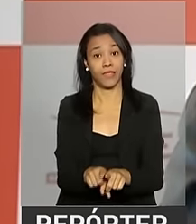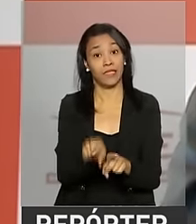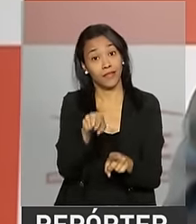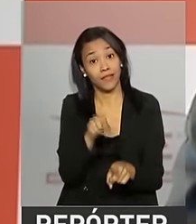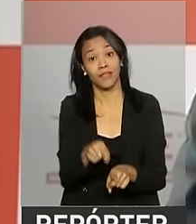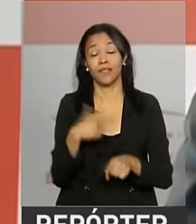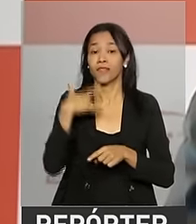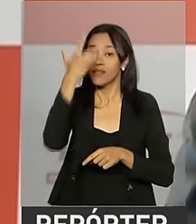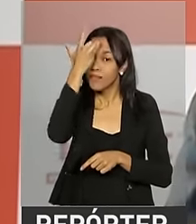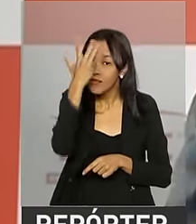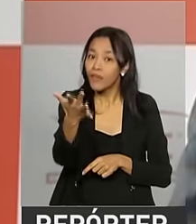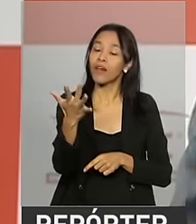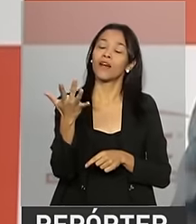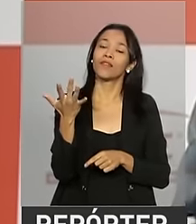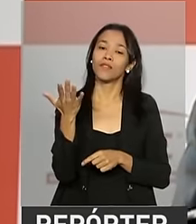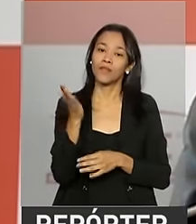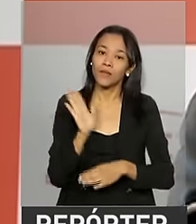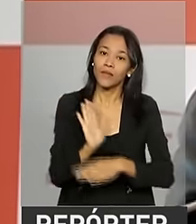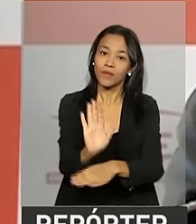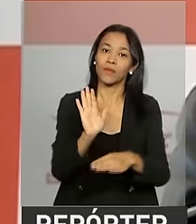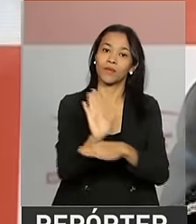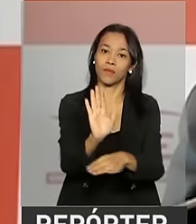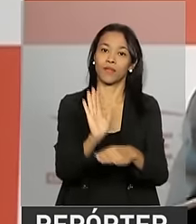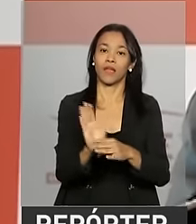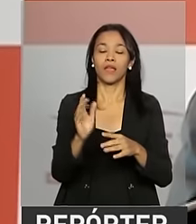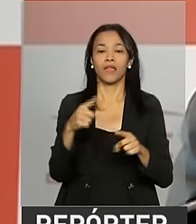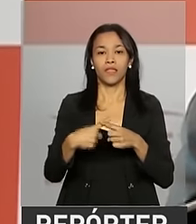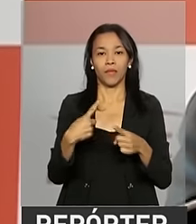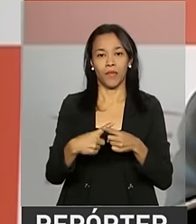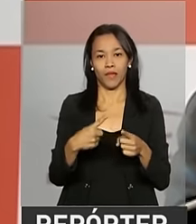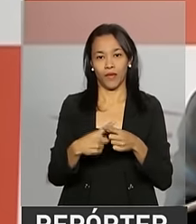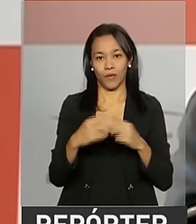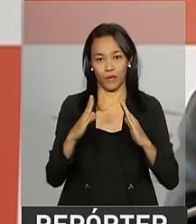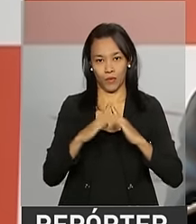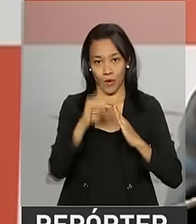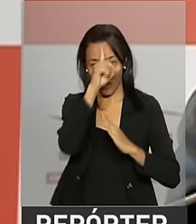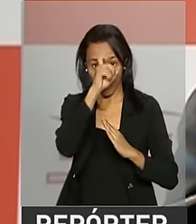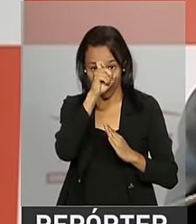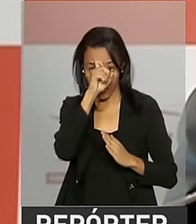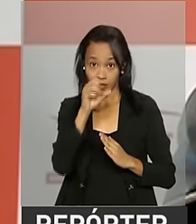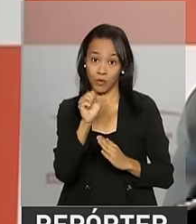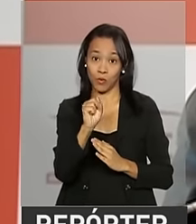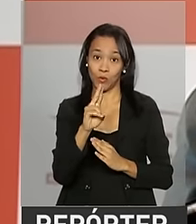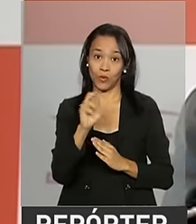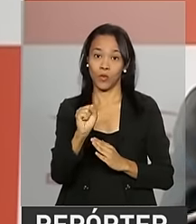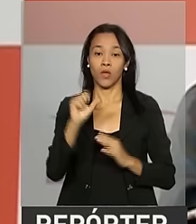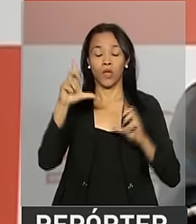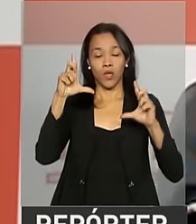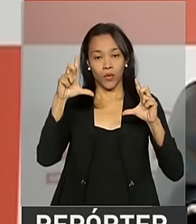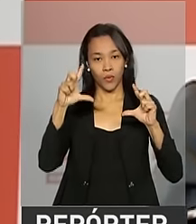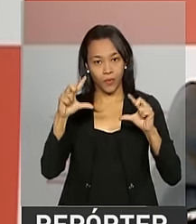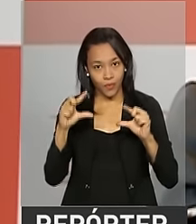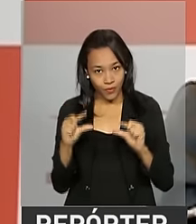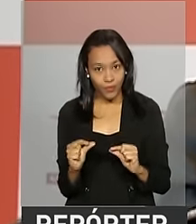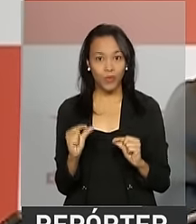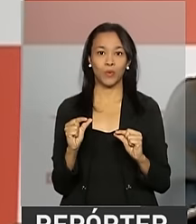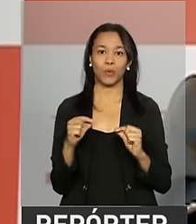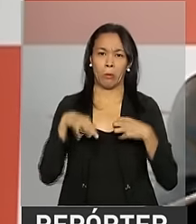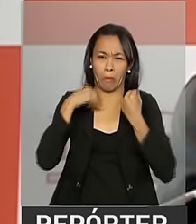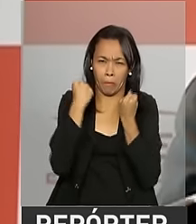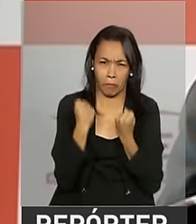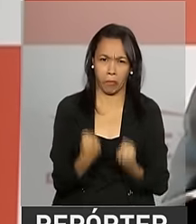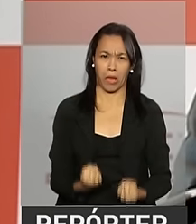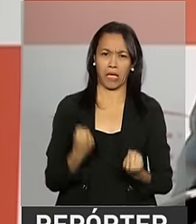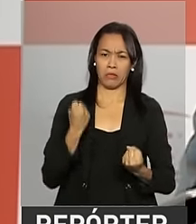facilita o atendimento ao SUS na medida em que alivia as estruturas públicas para